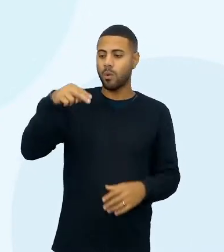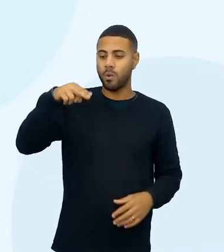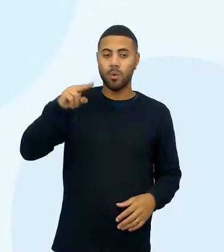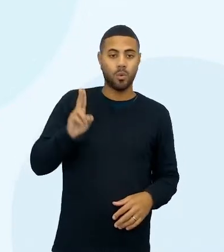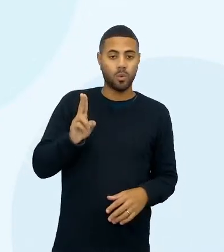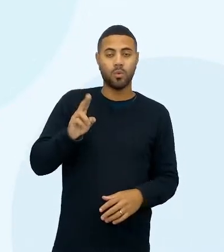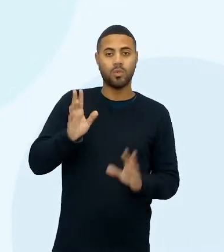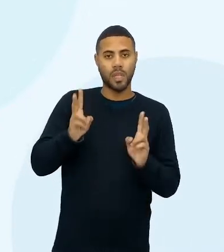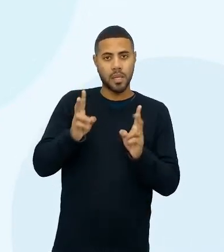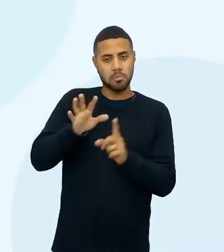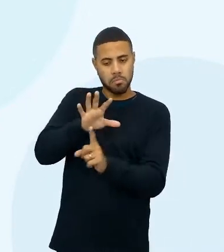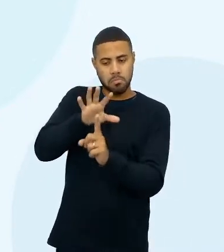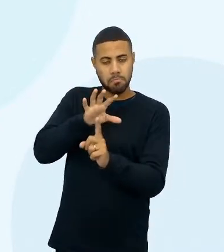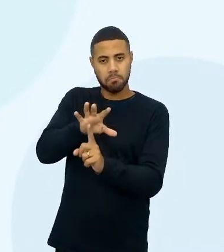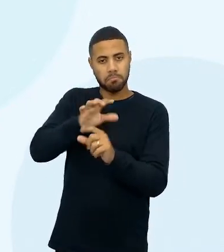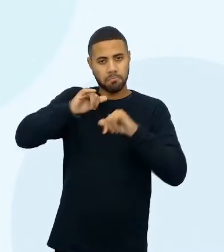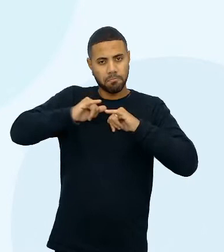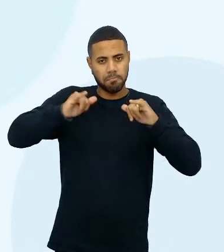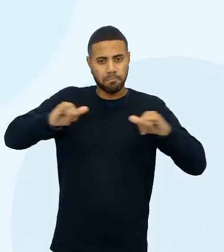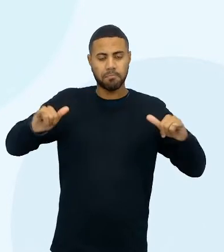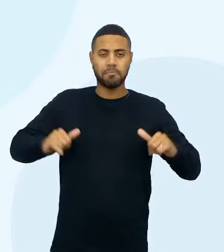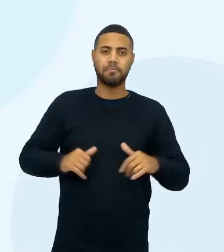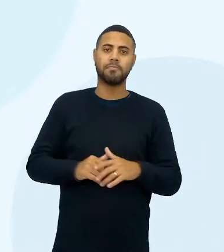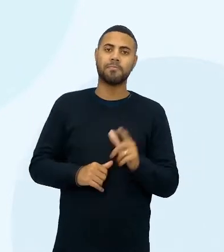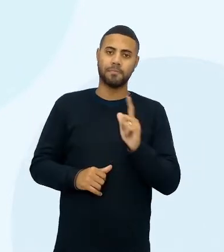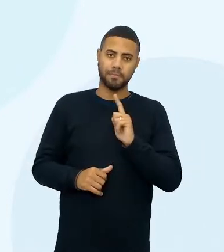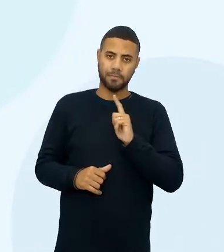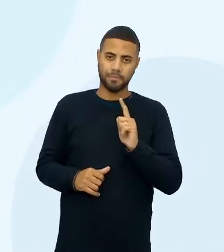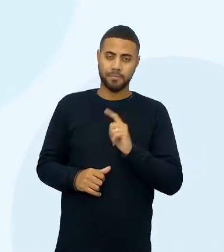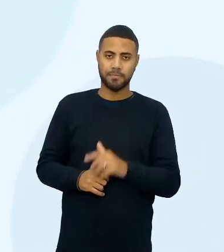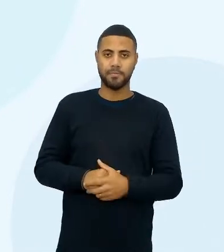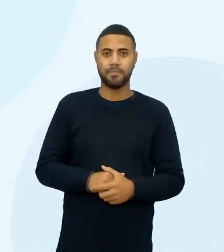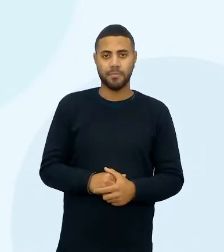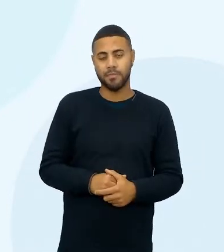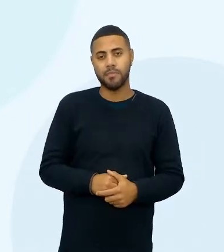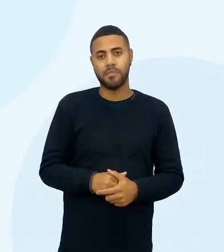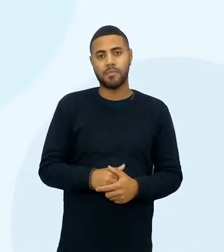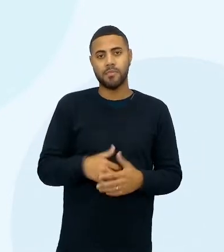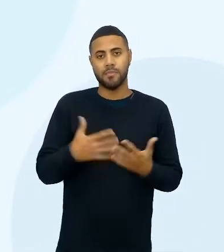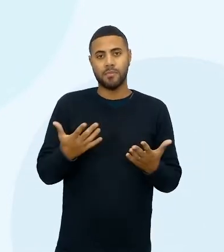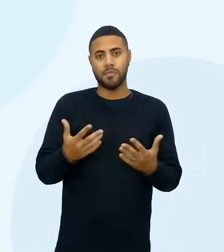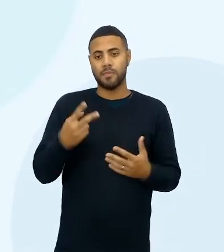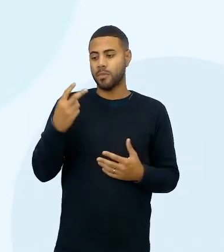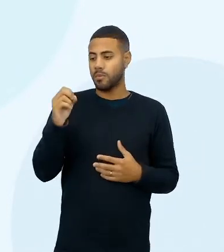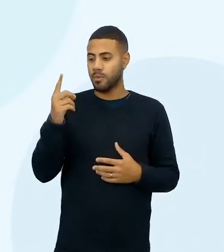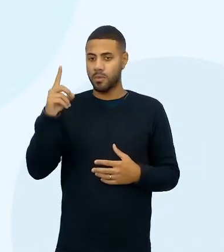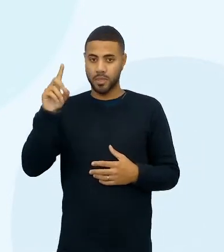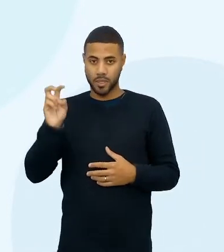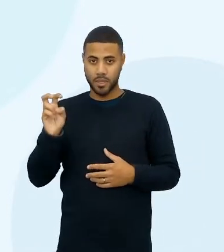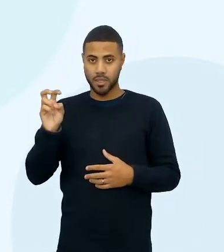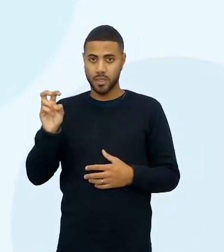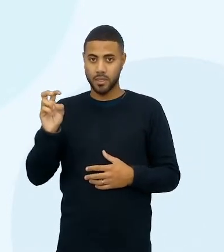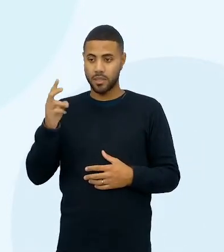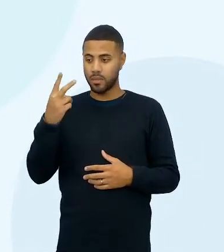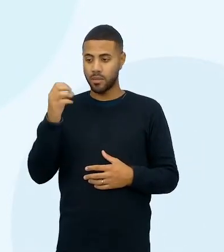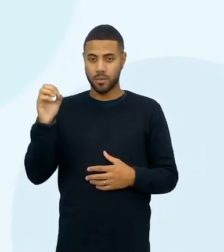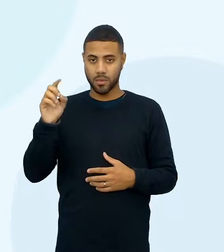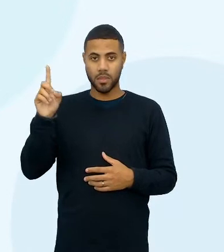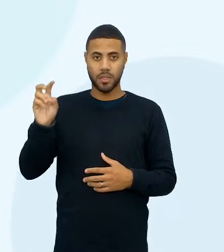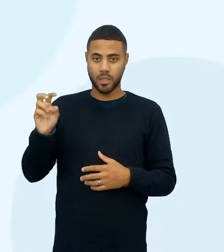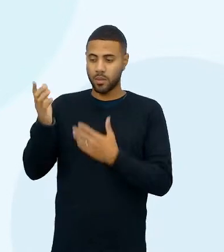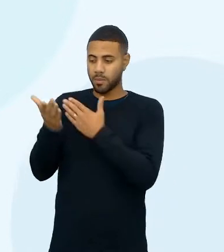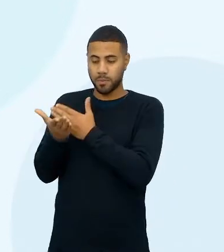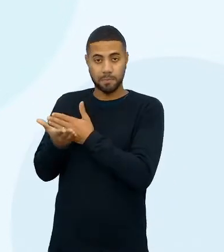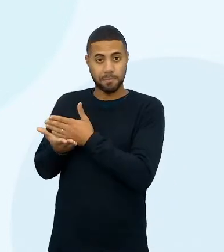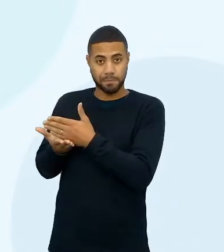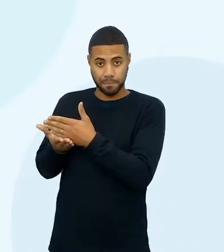né? Objetivados pela ONU, lembrando que esses objetivos vão de 2015, né? Que foi o ano da instauração